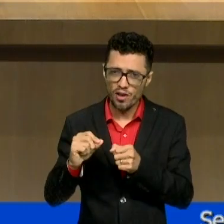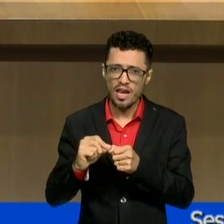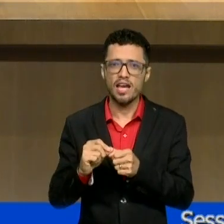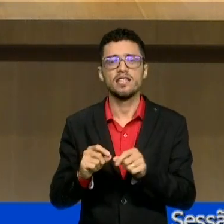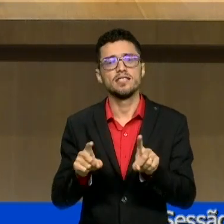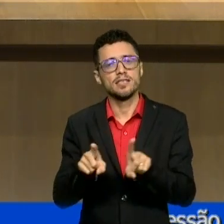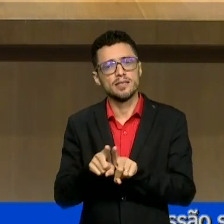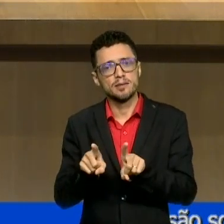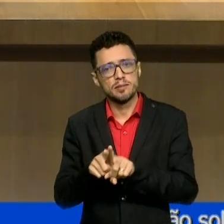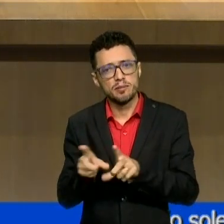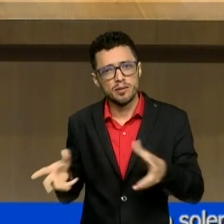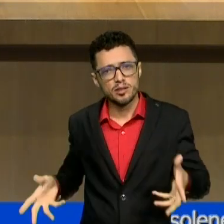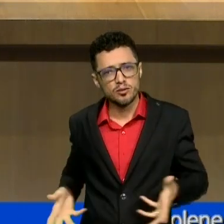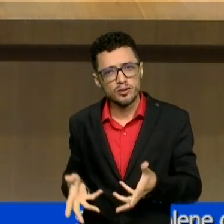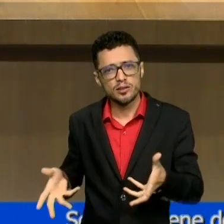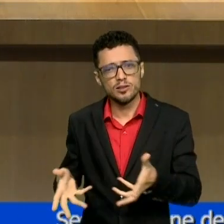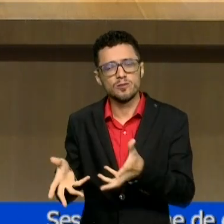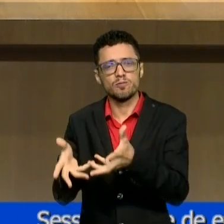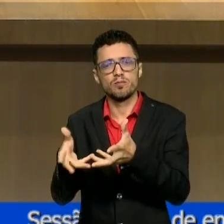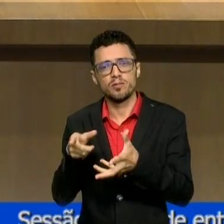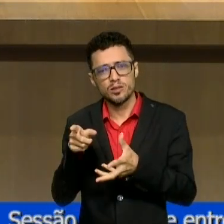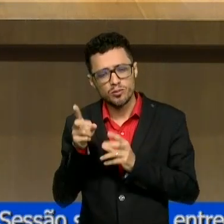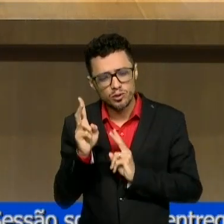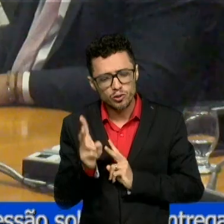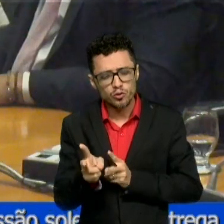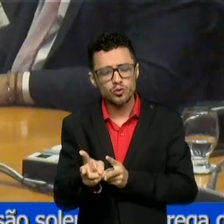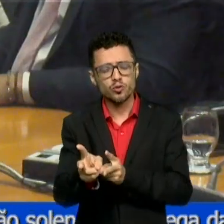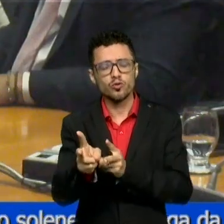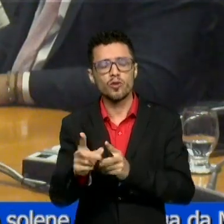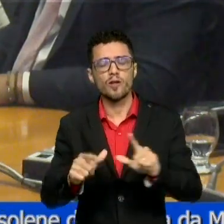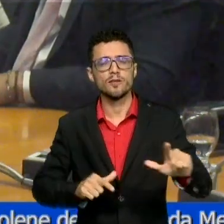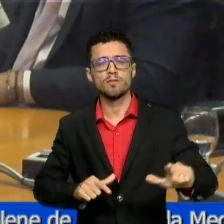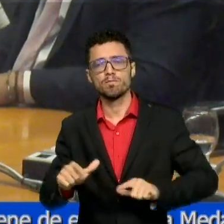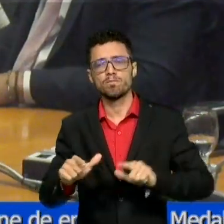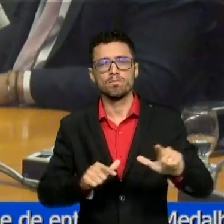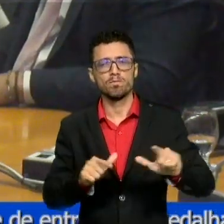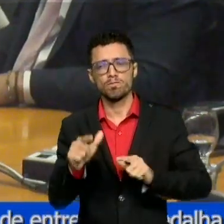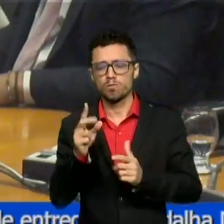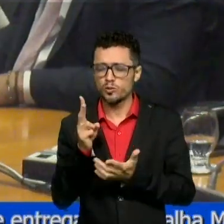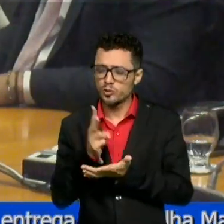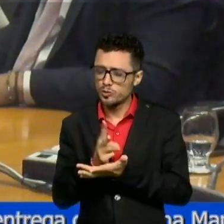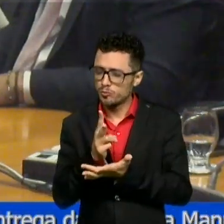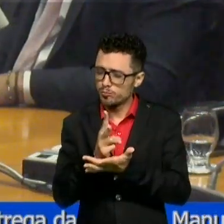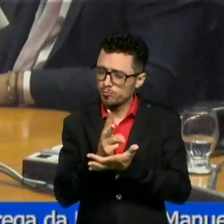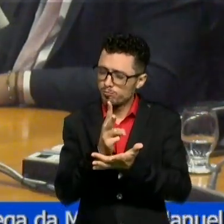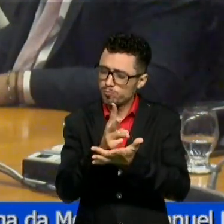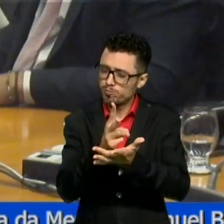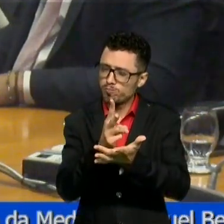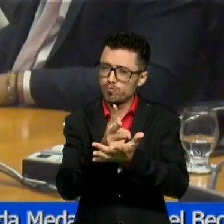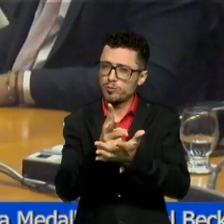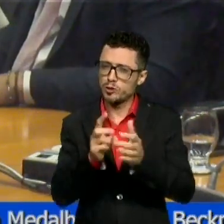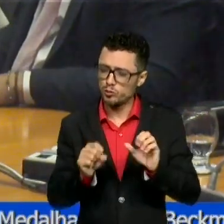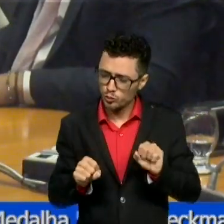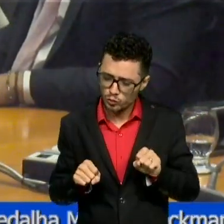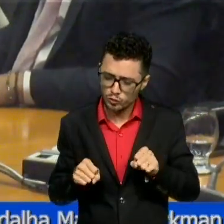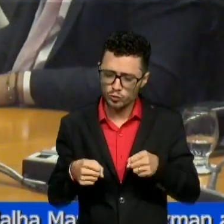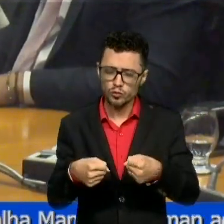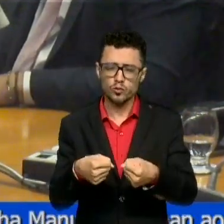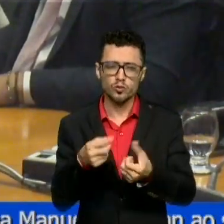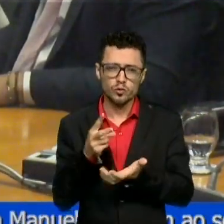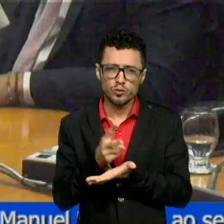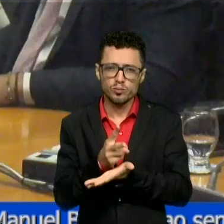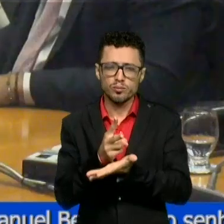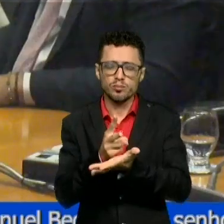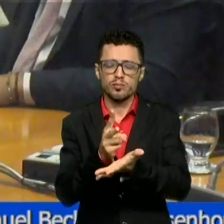incentivo para que o senhor continue a atuar com o mesmo empenho, com a mesma paixão em prol do